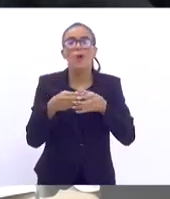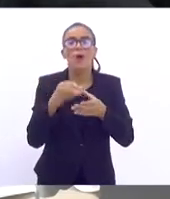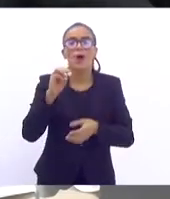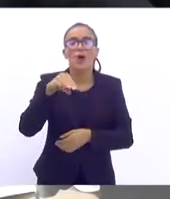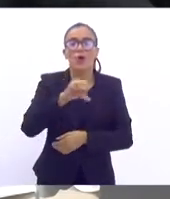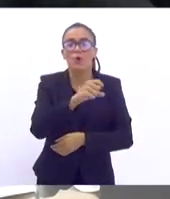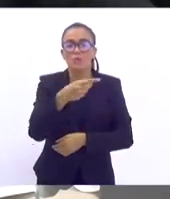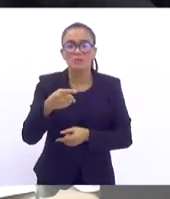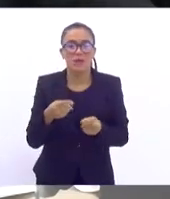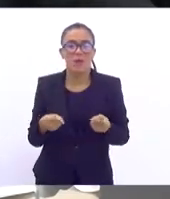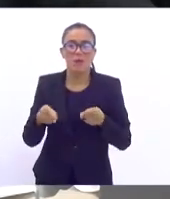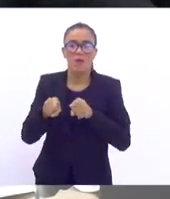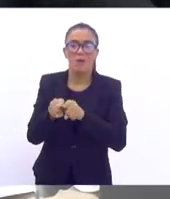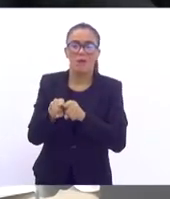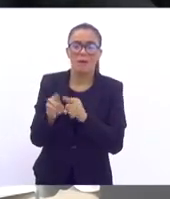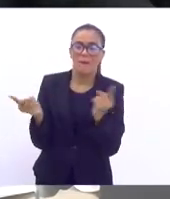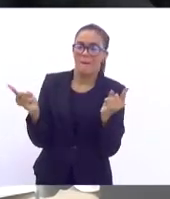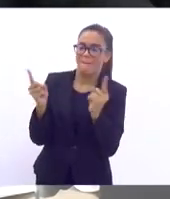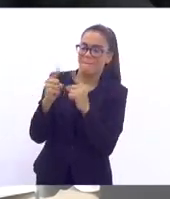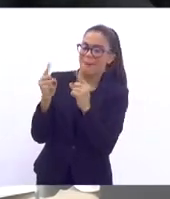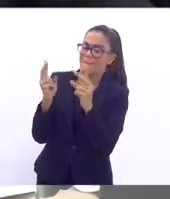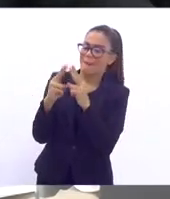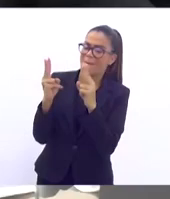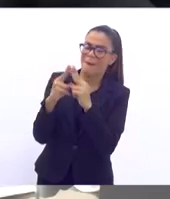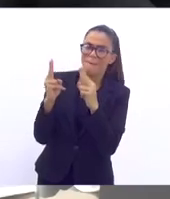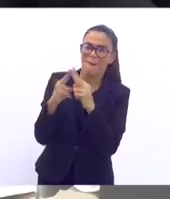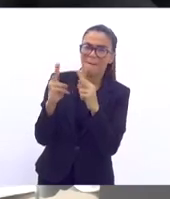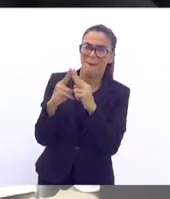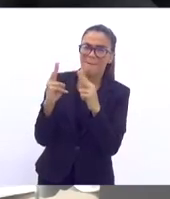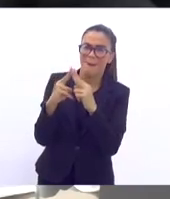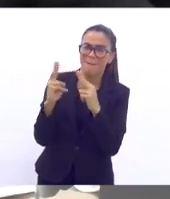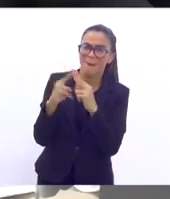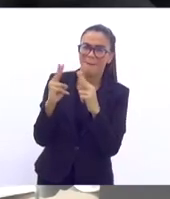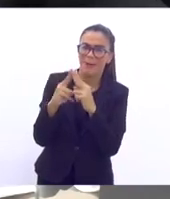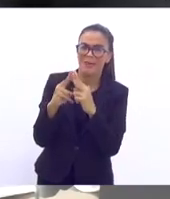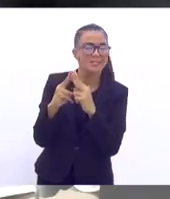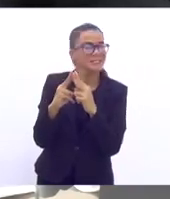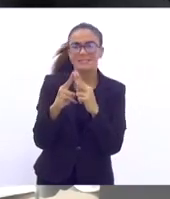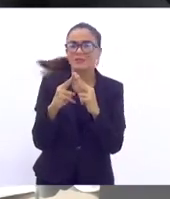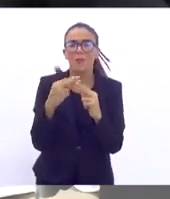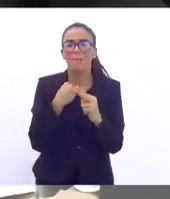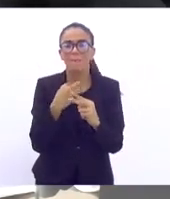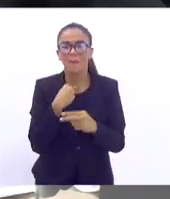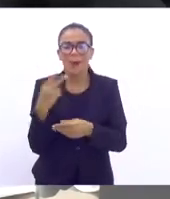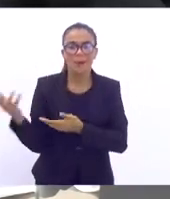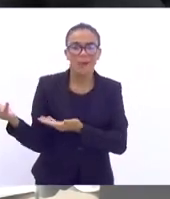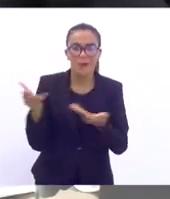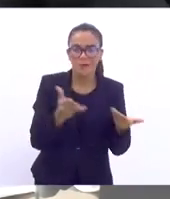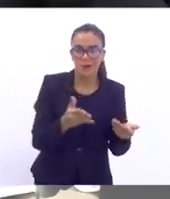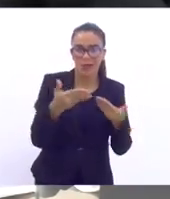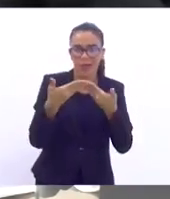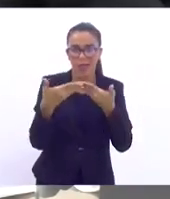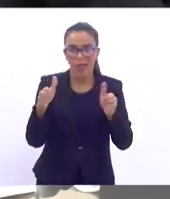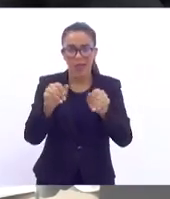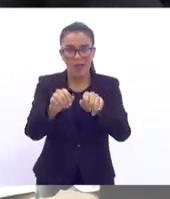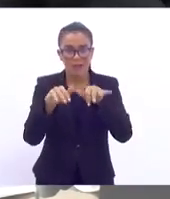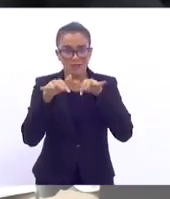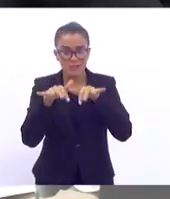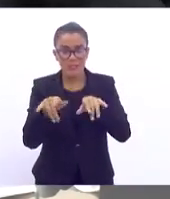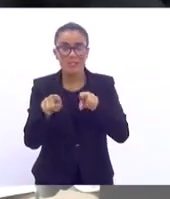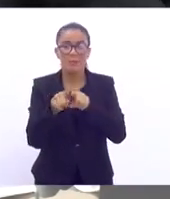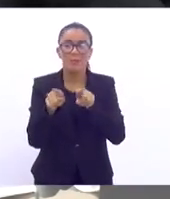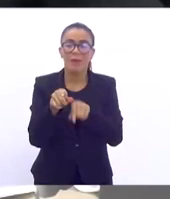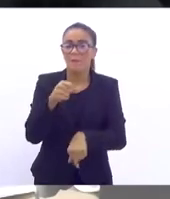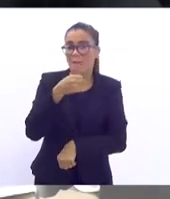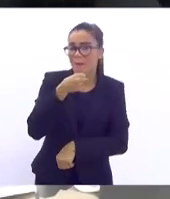em paralelo Então se ela não é uma comissão paralela ela não pode convocar a audiência ela não pode fazer explanação pública